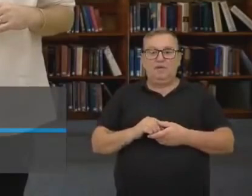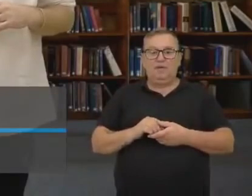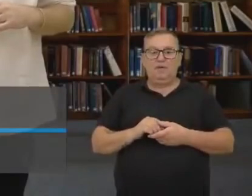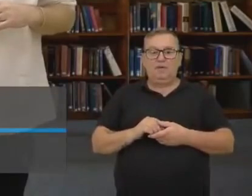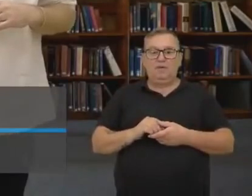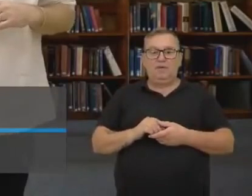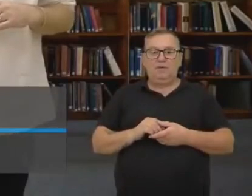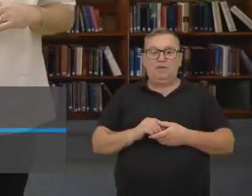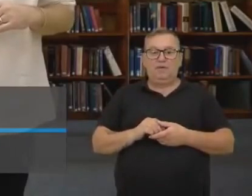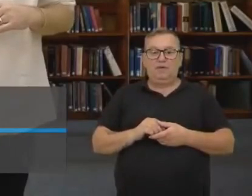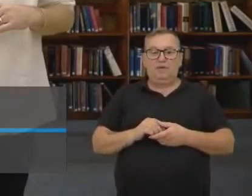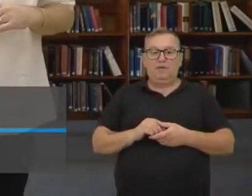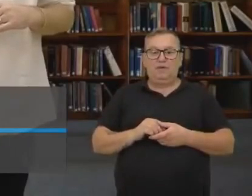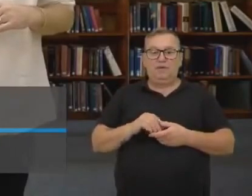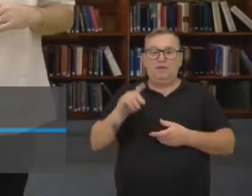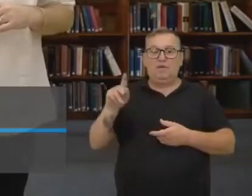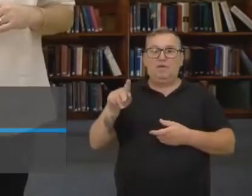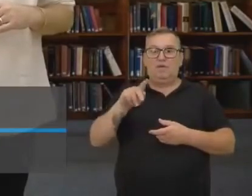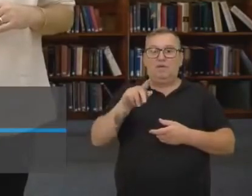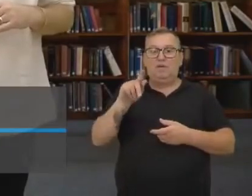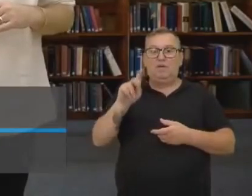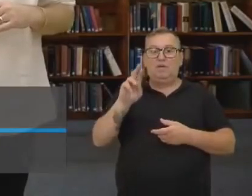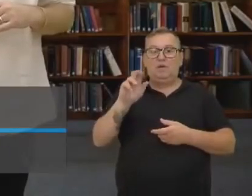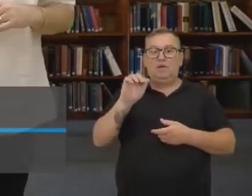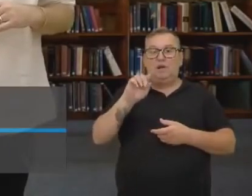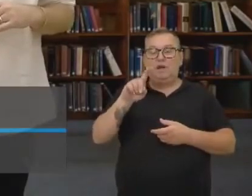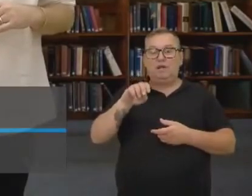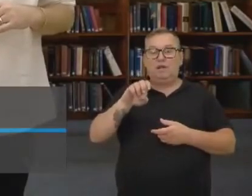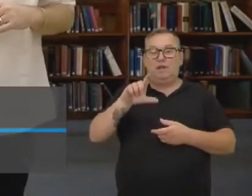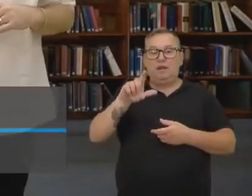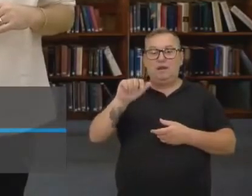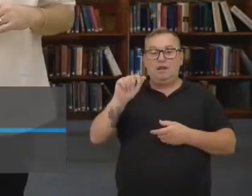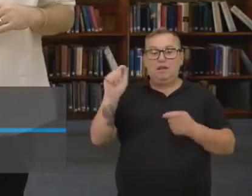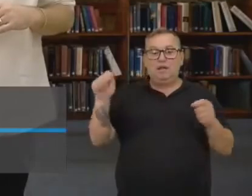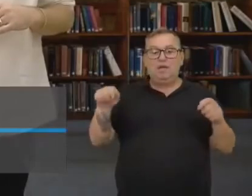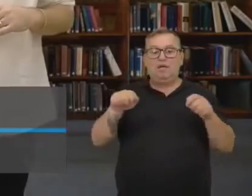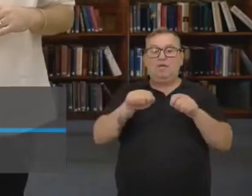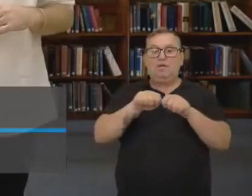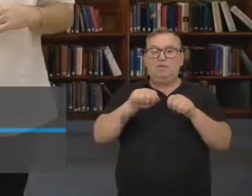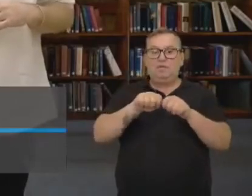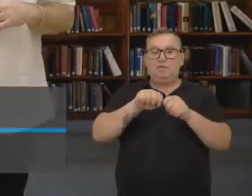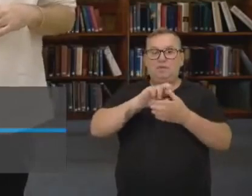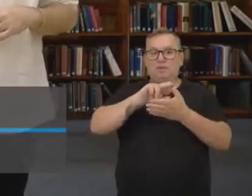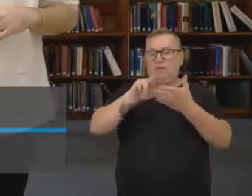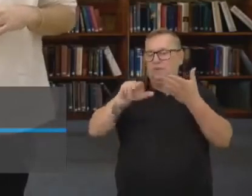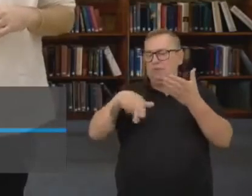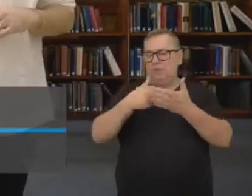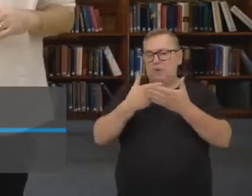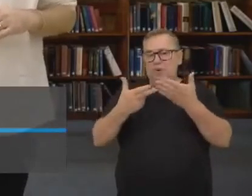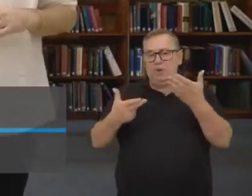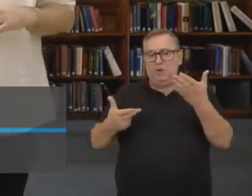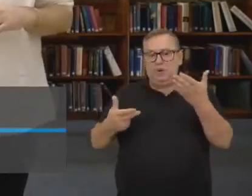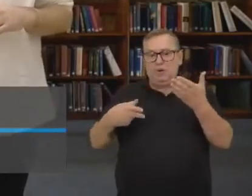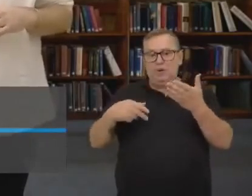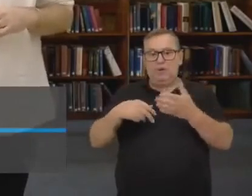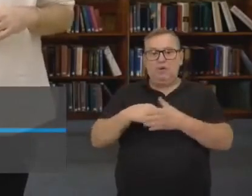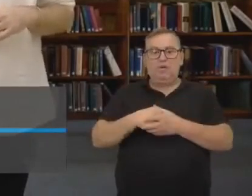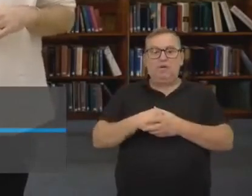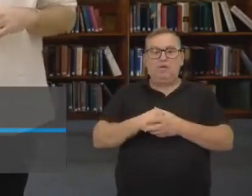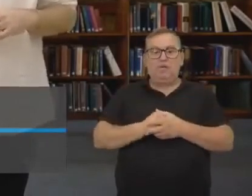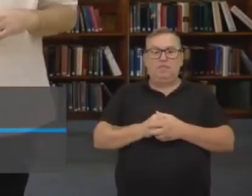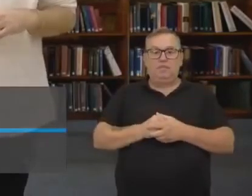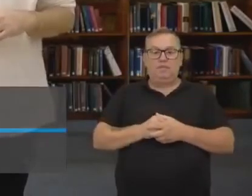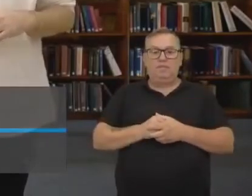o quê? Aí, a professora Graziella comenta aqui que podem fazer lettering, inclusive muitos alunos aí fazem lettering,